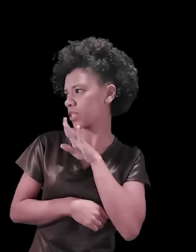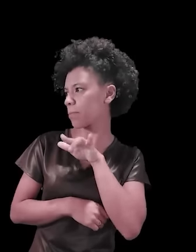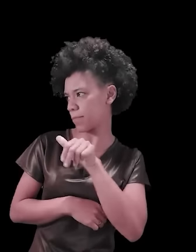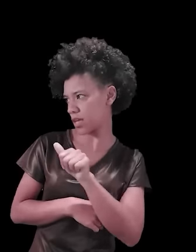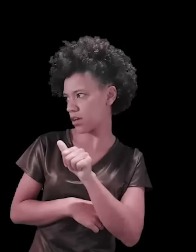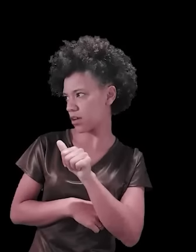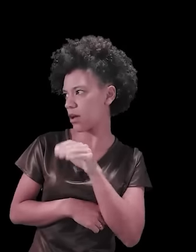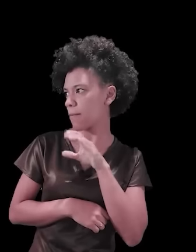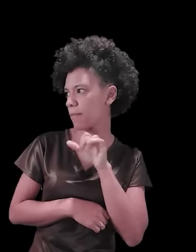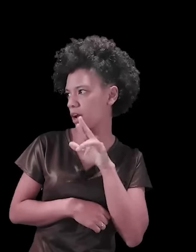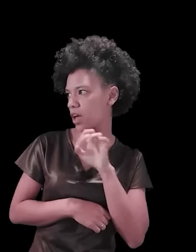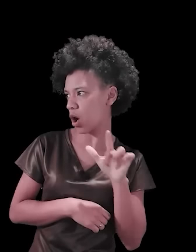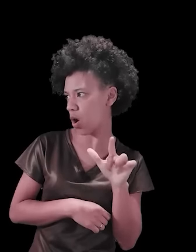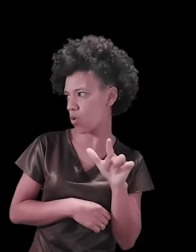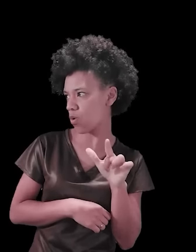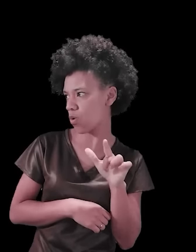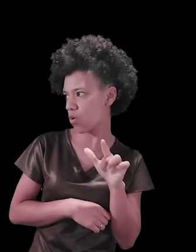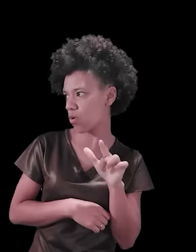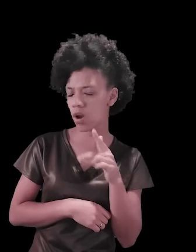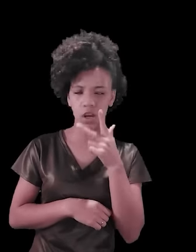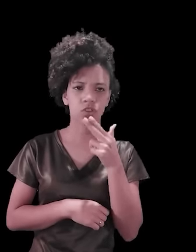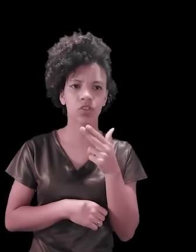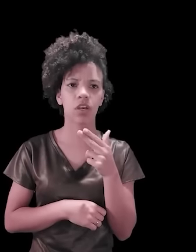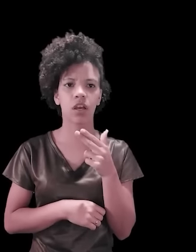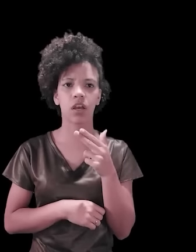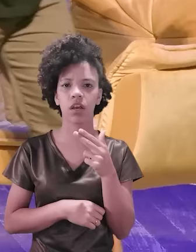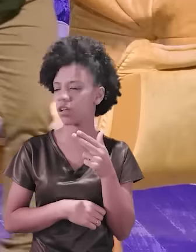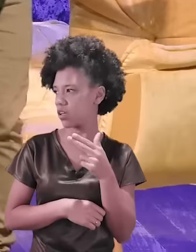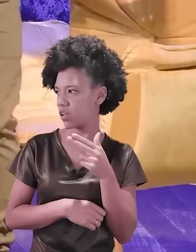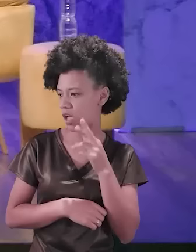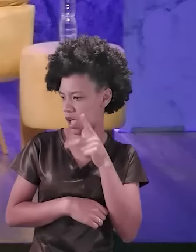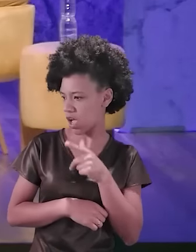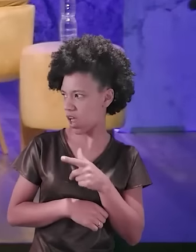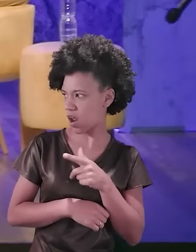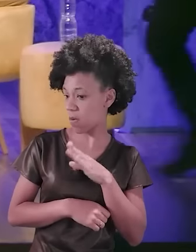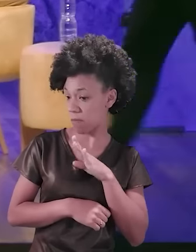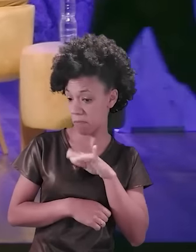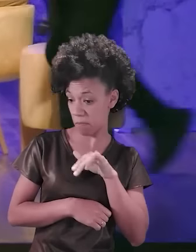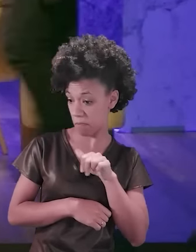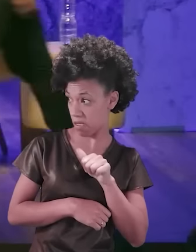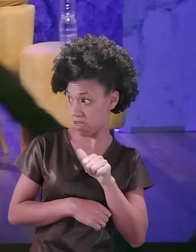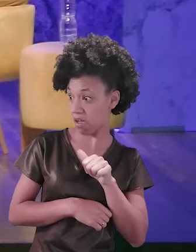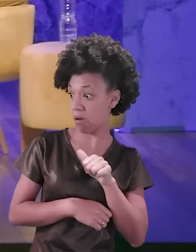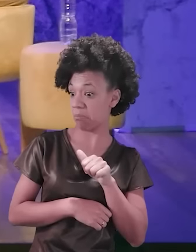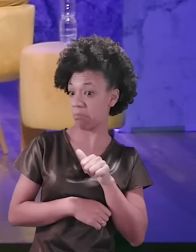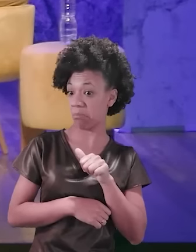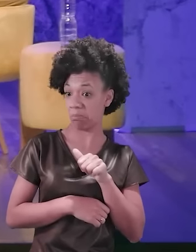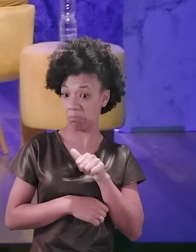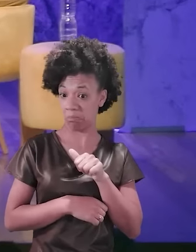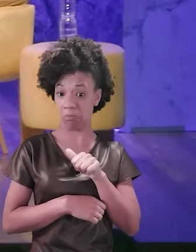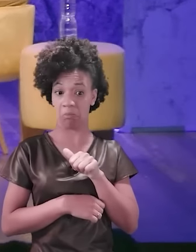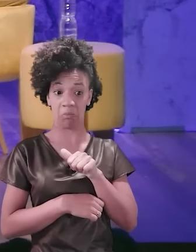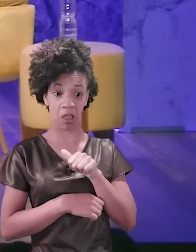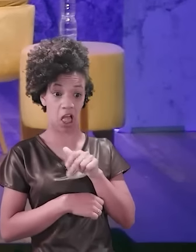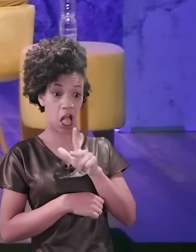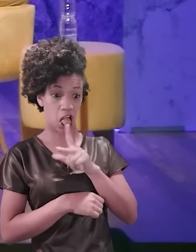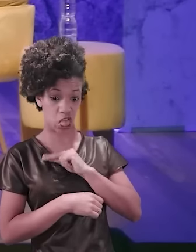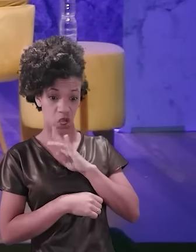Bia para Carol eu acho que acho que Bia a